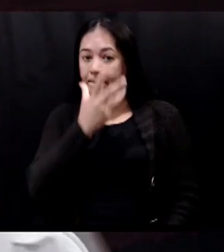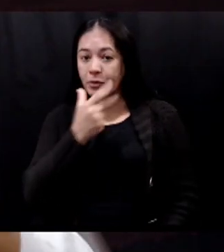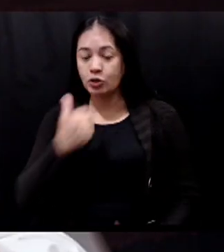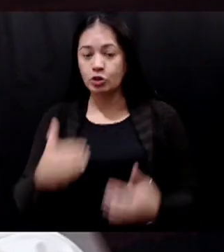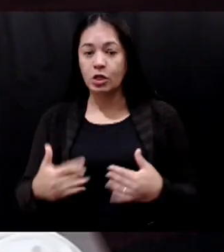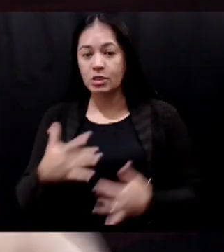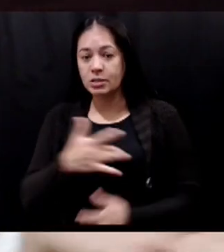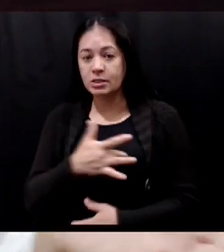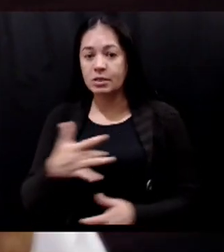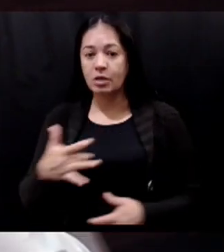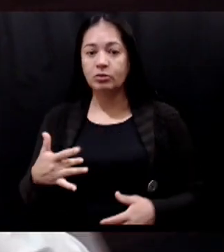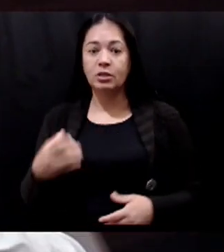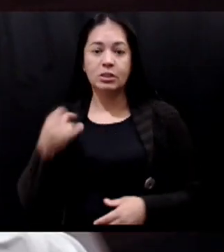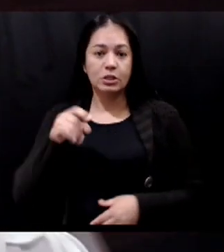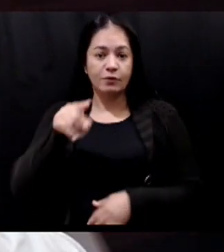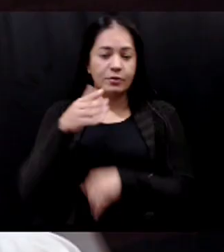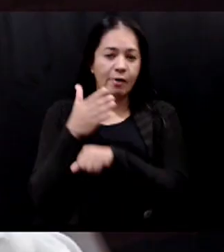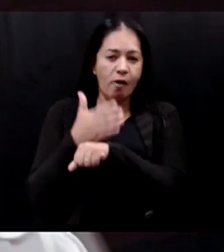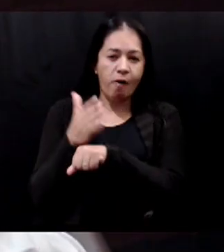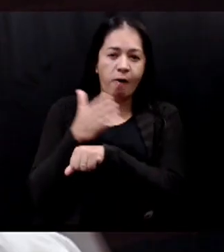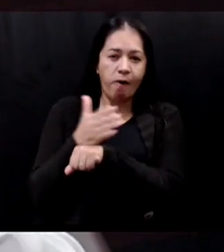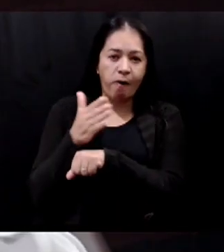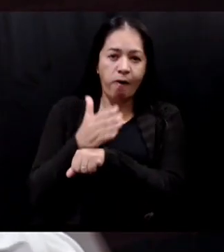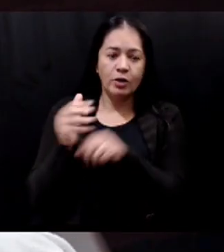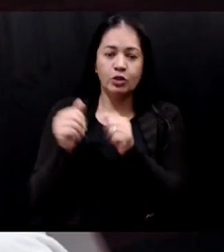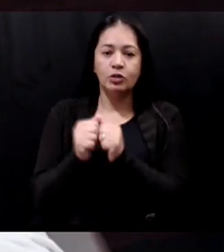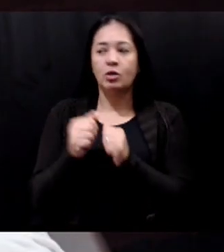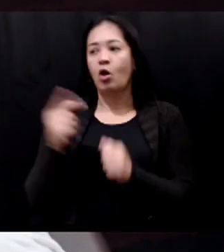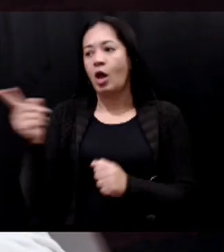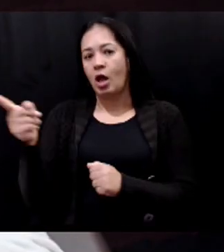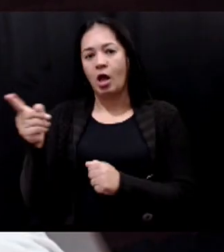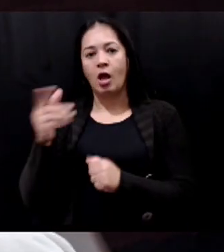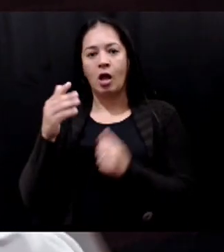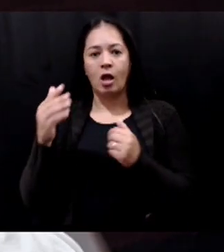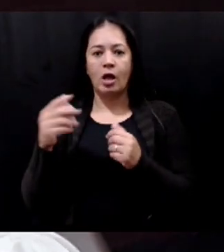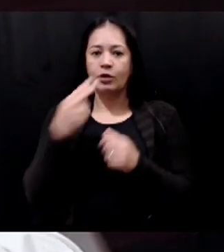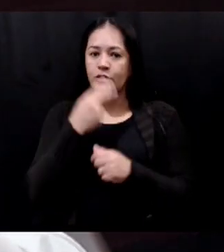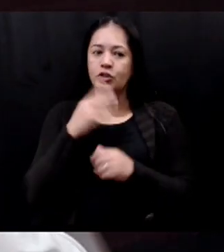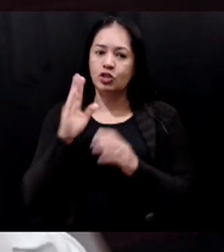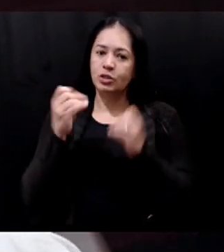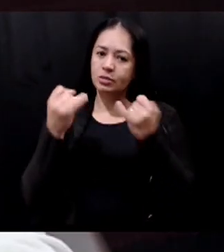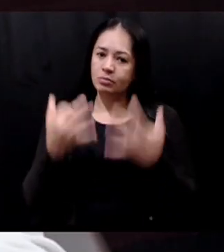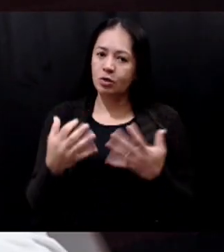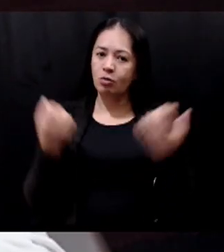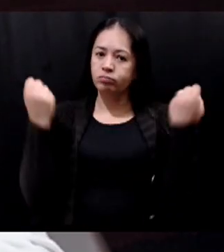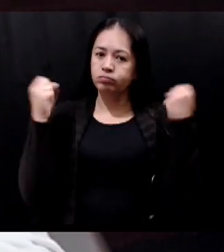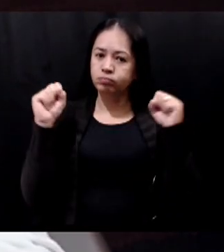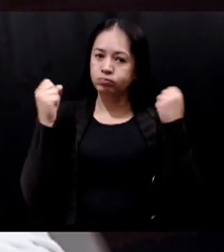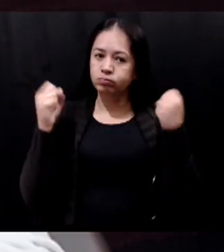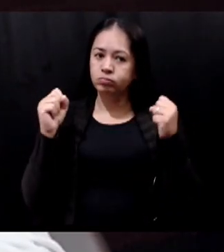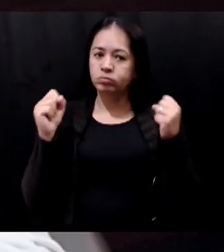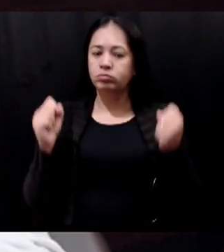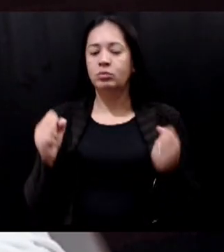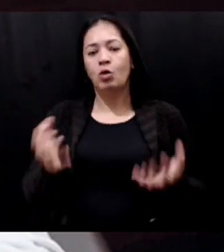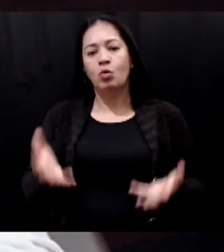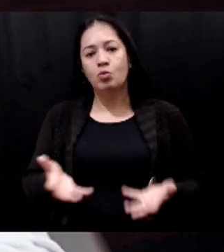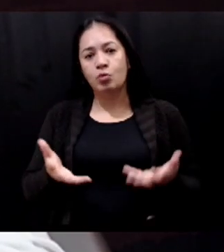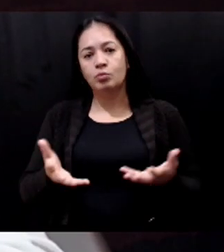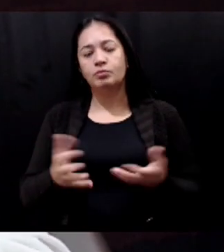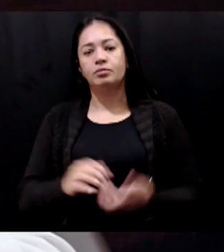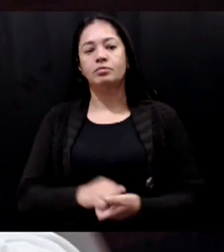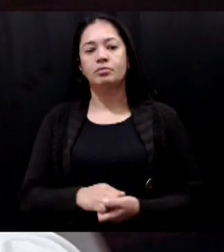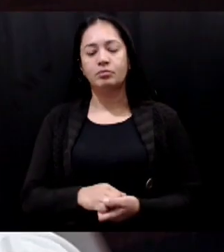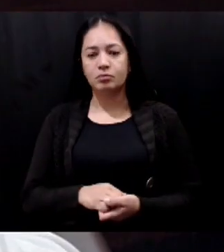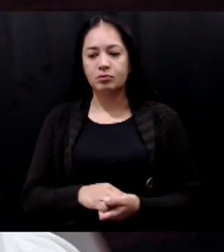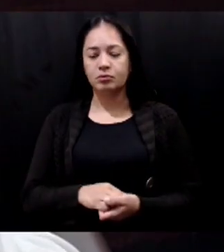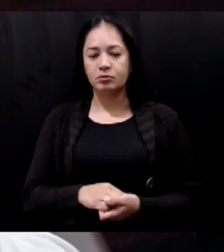se você realmente treinar, como a Paula falou, né, treinos físicos, aeróbicos também ajudam, estimulam muito isso, né, mas o